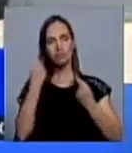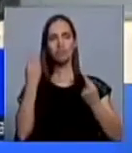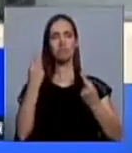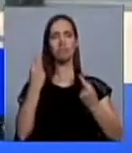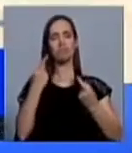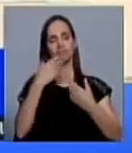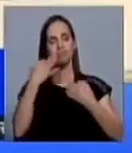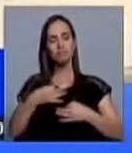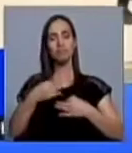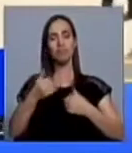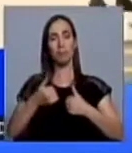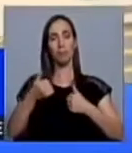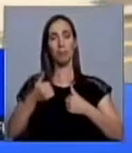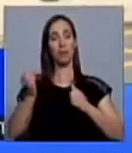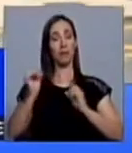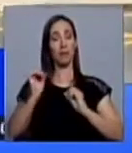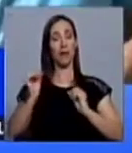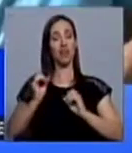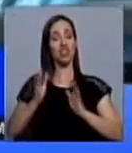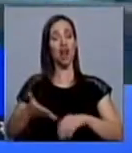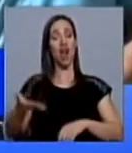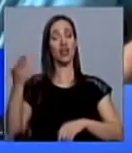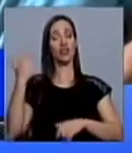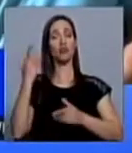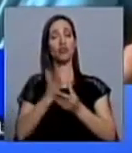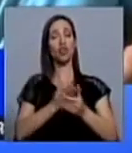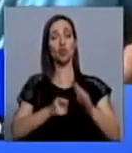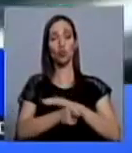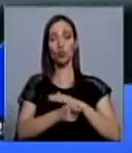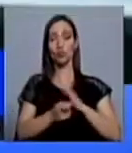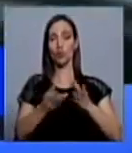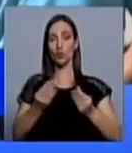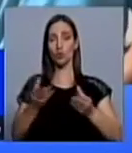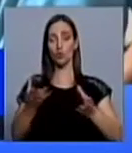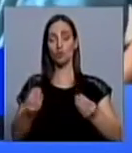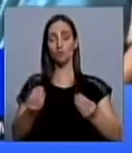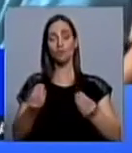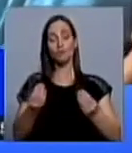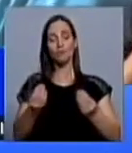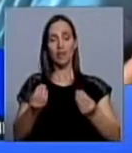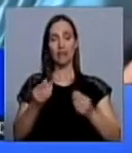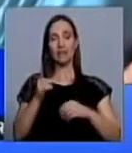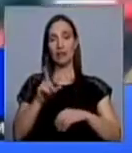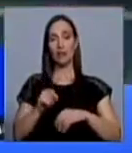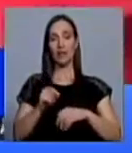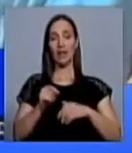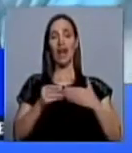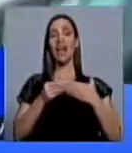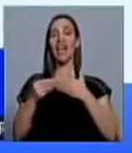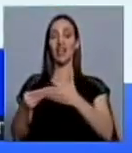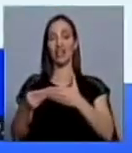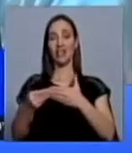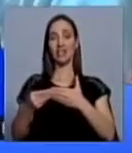envolvidas em vários casos de corrupção, portanto, também não há liderança nesta